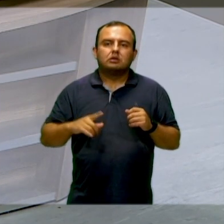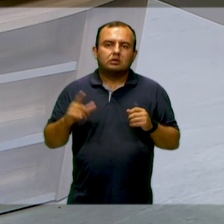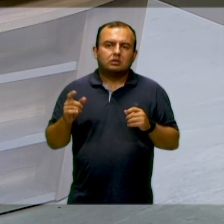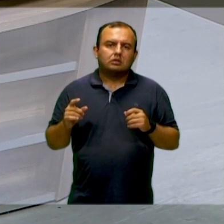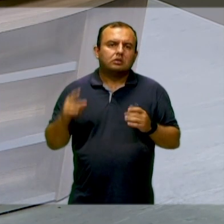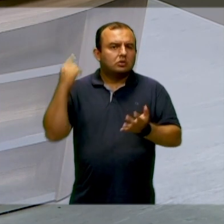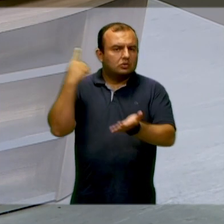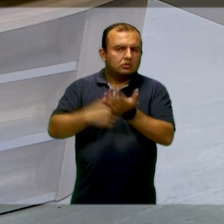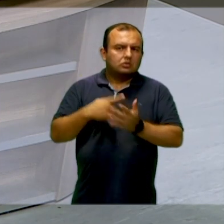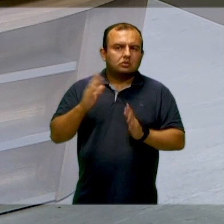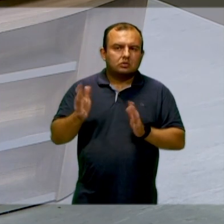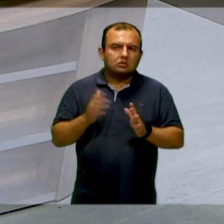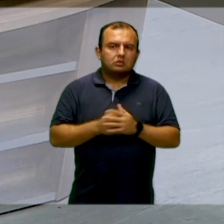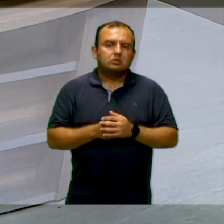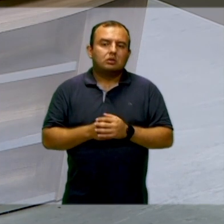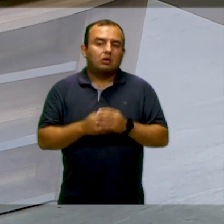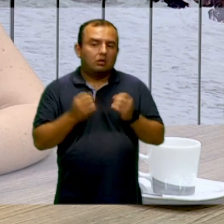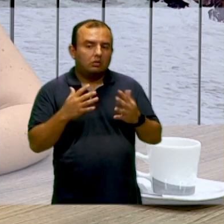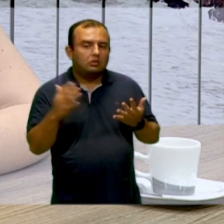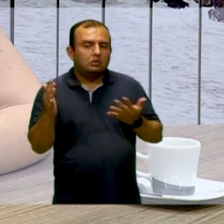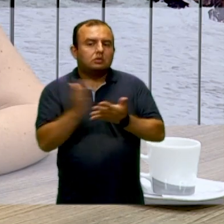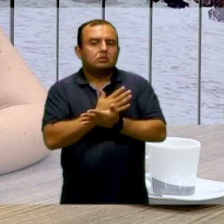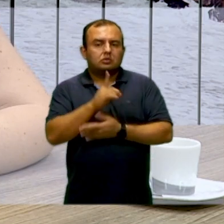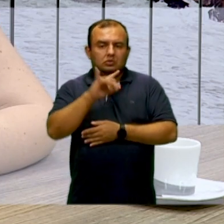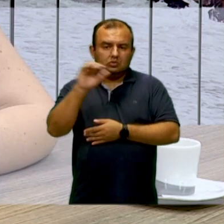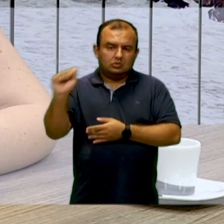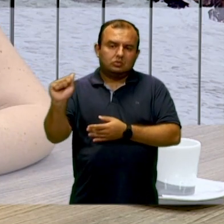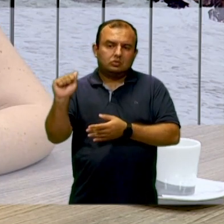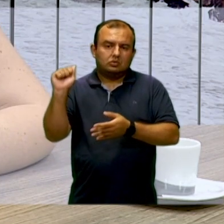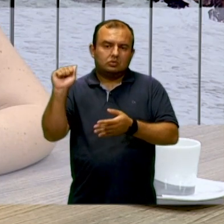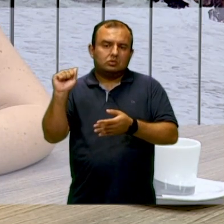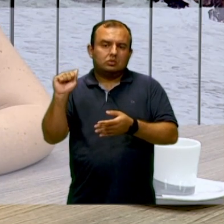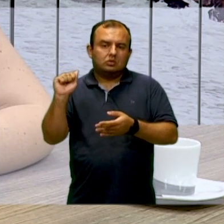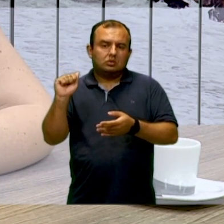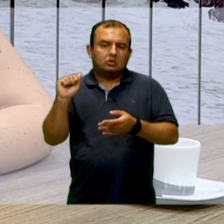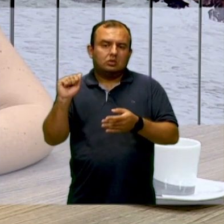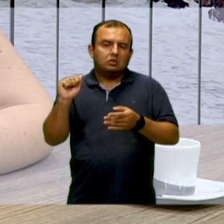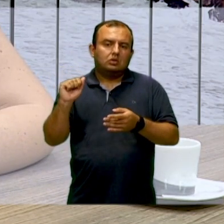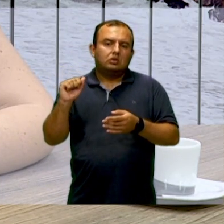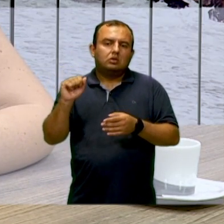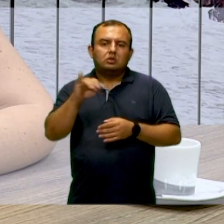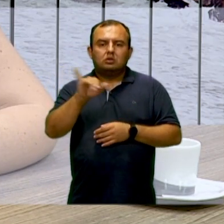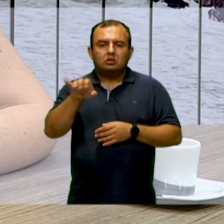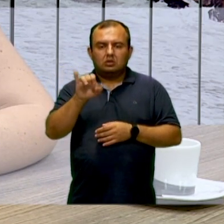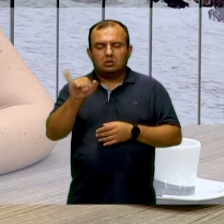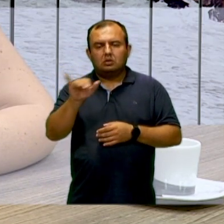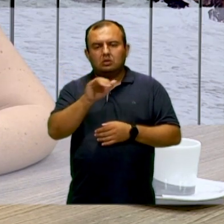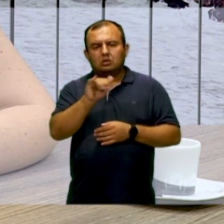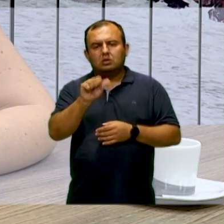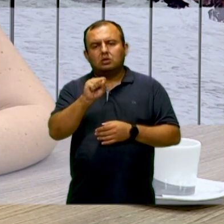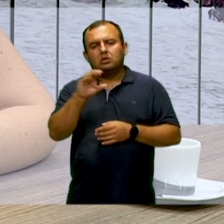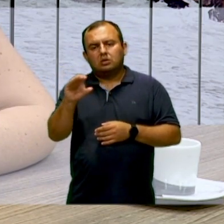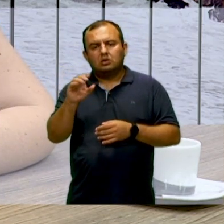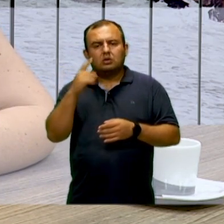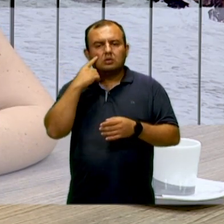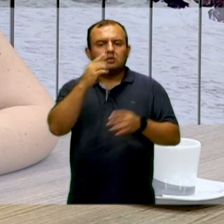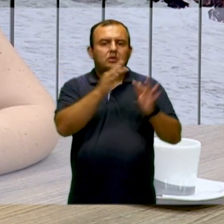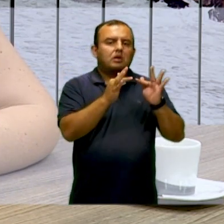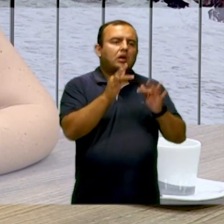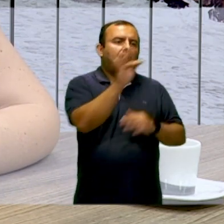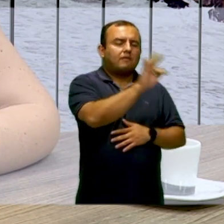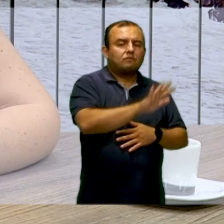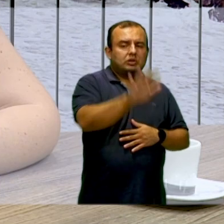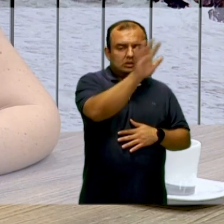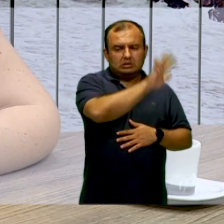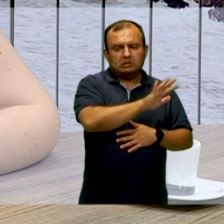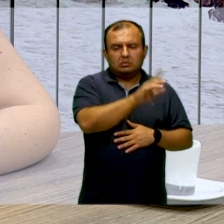tem confirmação de alguma coisa? Bom, algumas datas que são aquelas de sempre, acho que isso depende lá da federação, né?